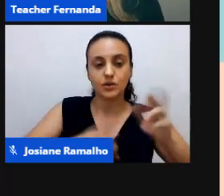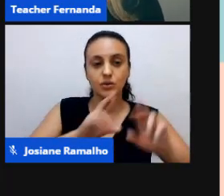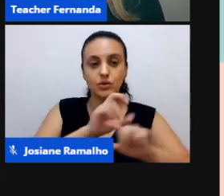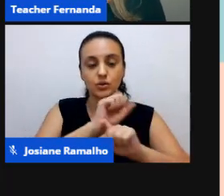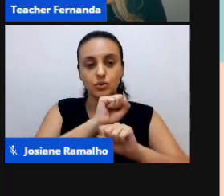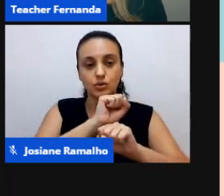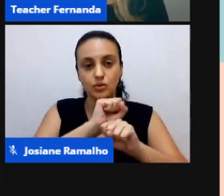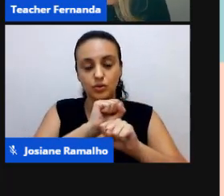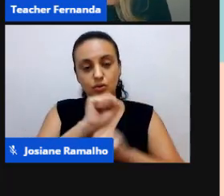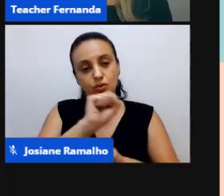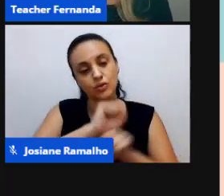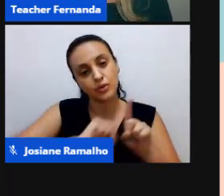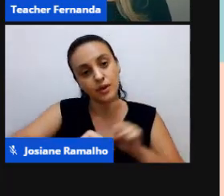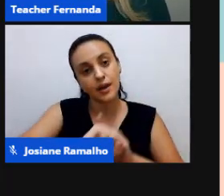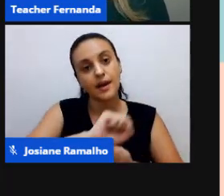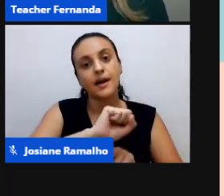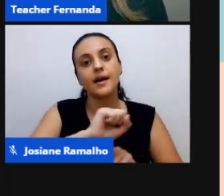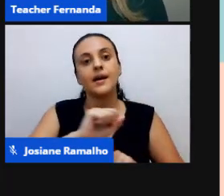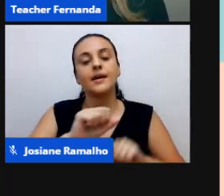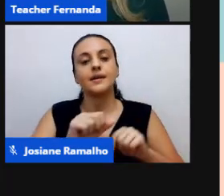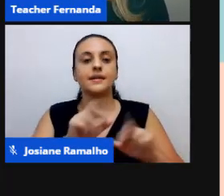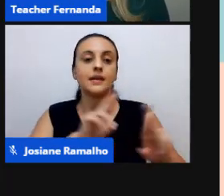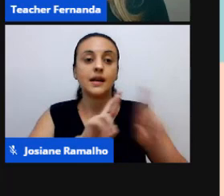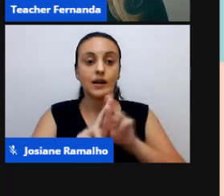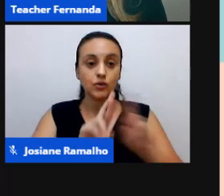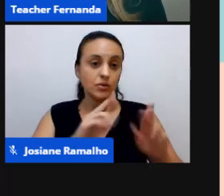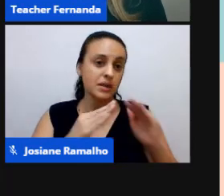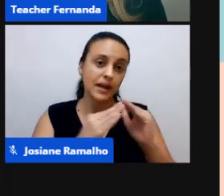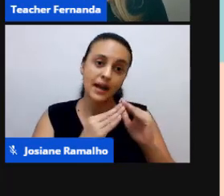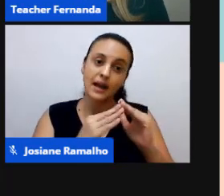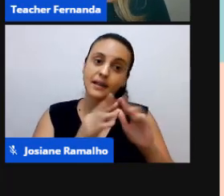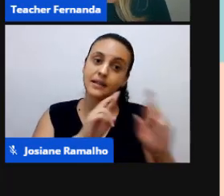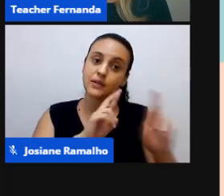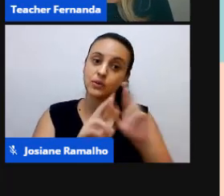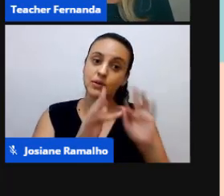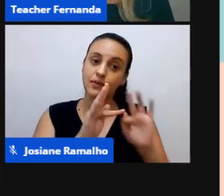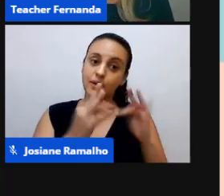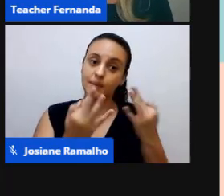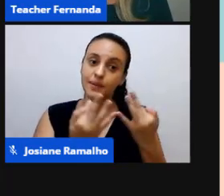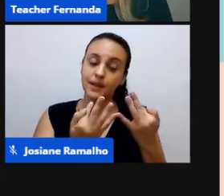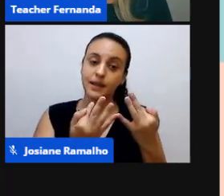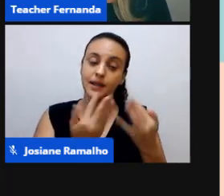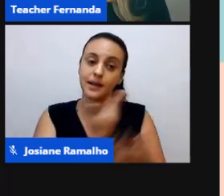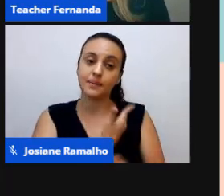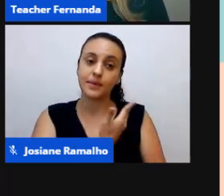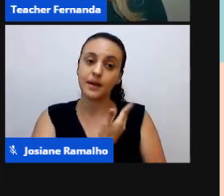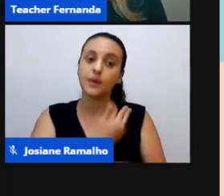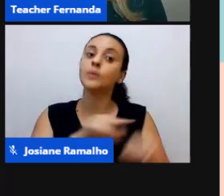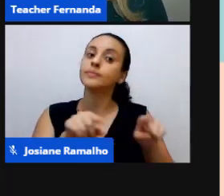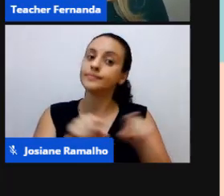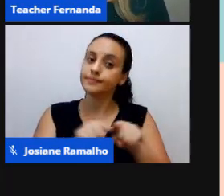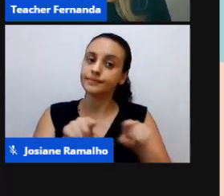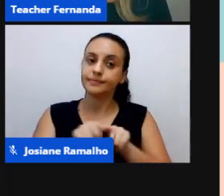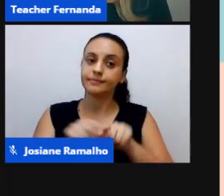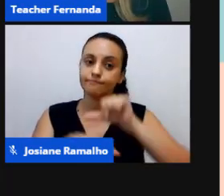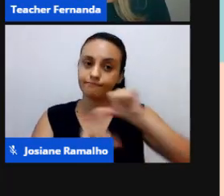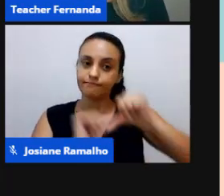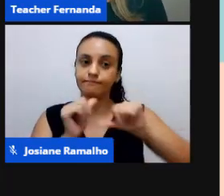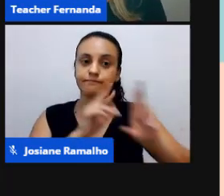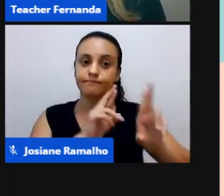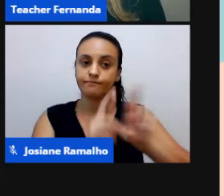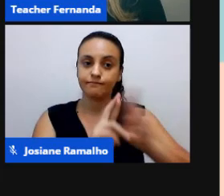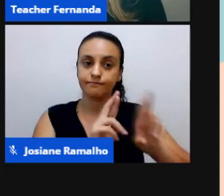nossa família, amigos, e também mudou as nossas relações de trabalho, não é? E